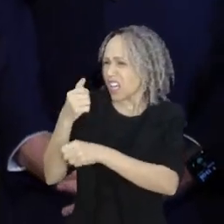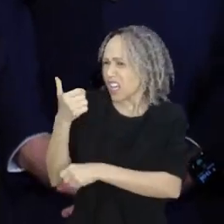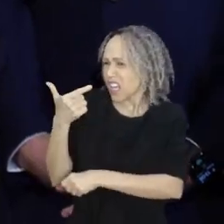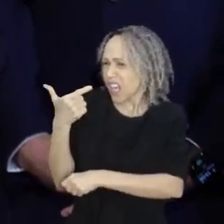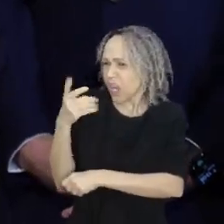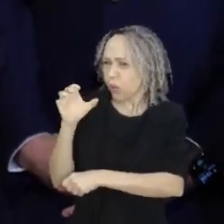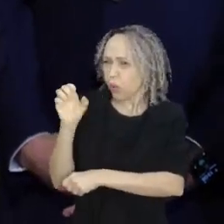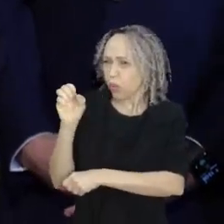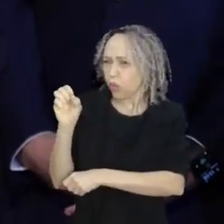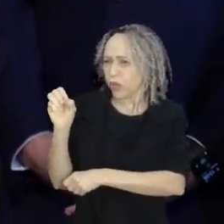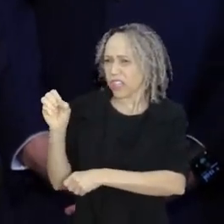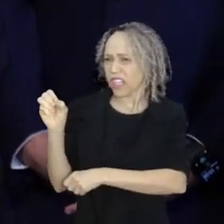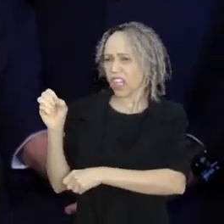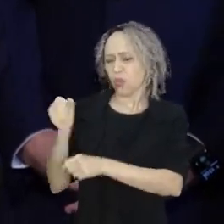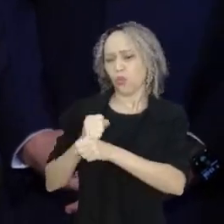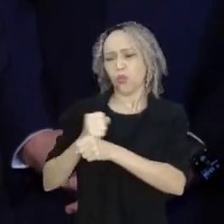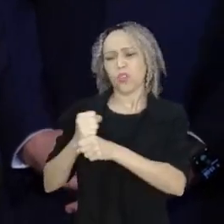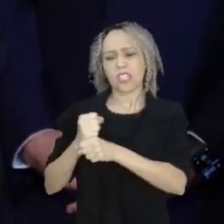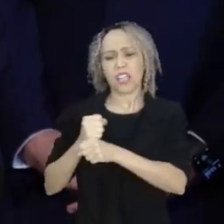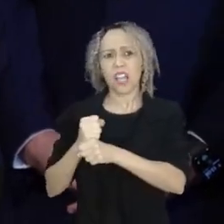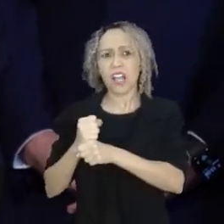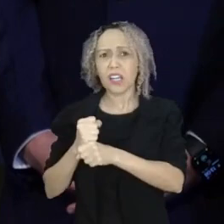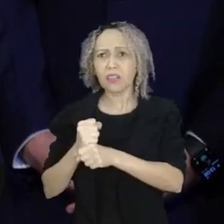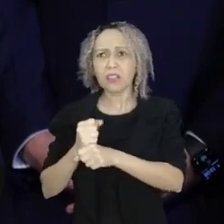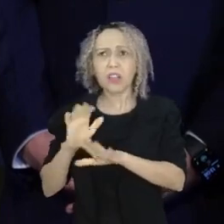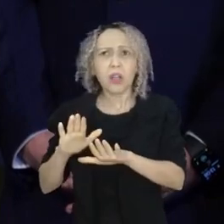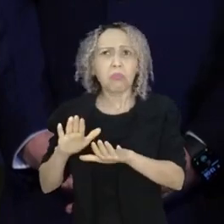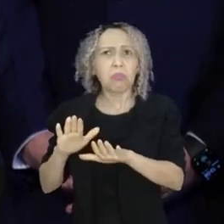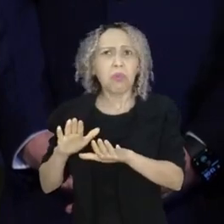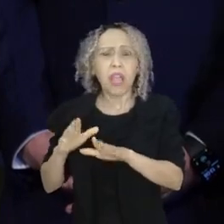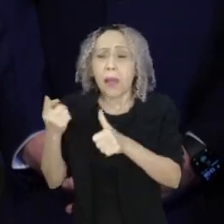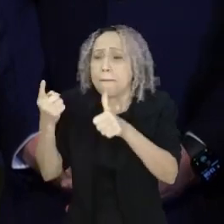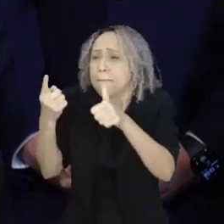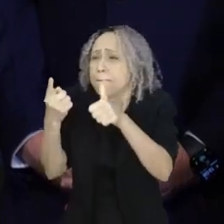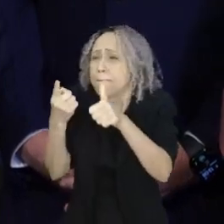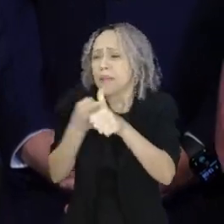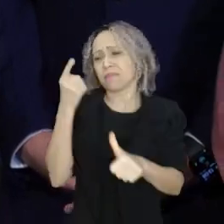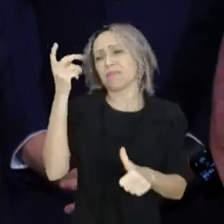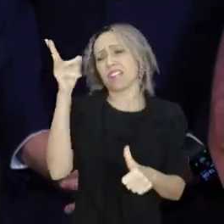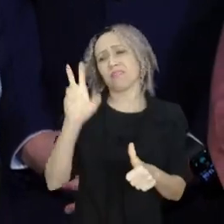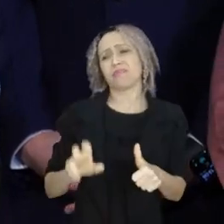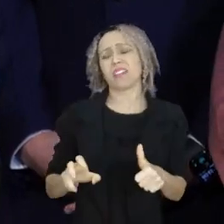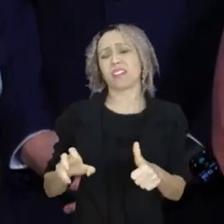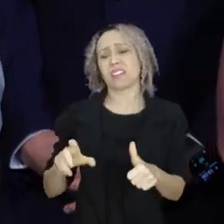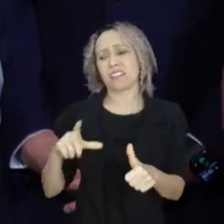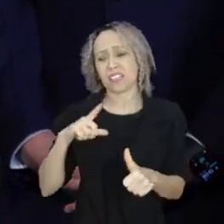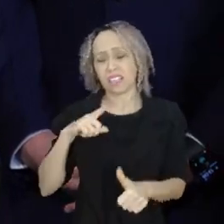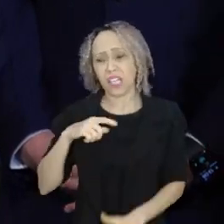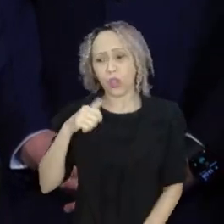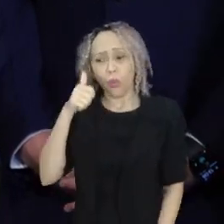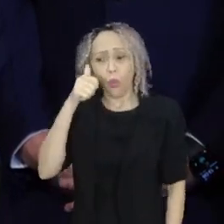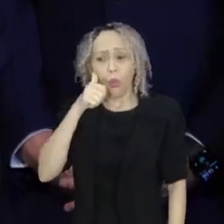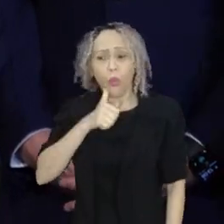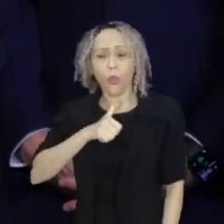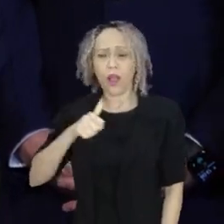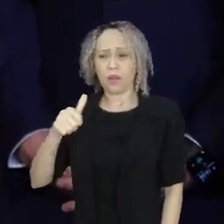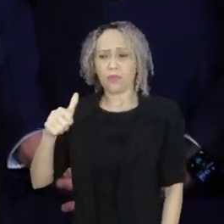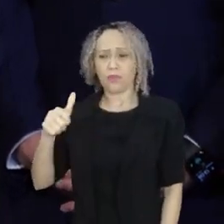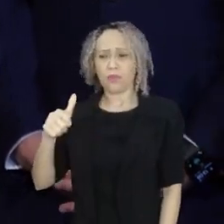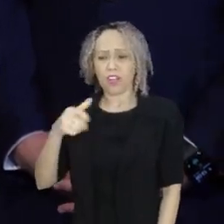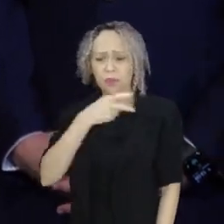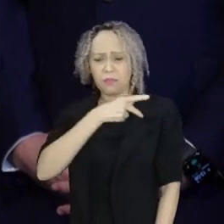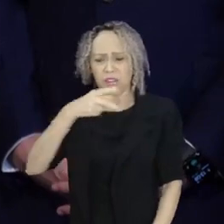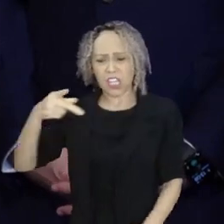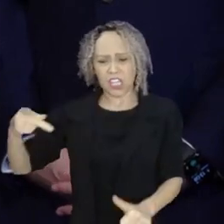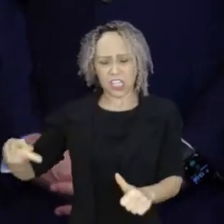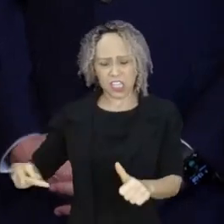presidência. Pois nós vamos provar que uma mulher pode ser melhor do que muitos homens que dirigiram